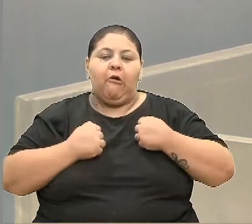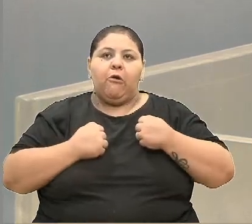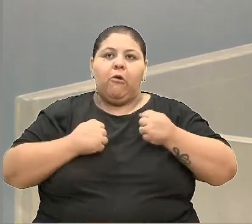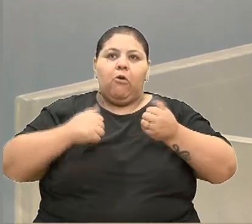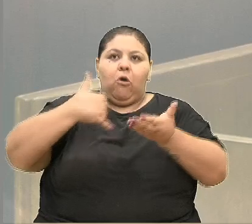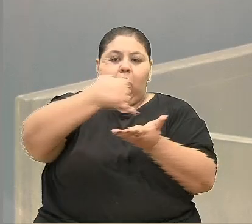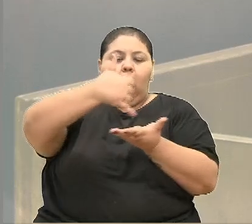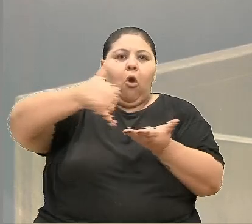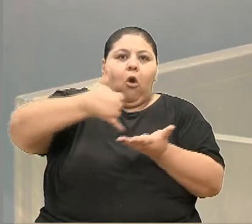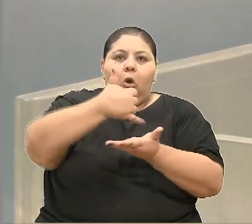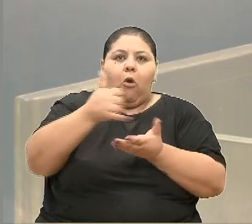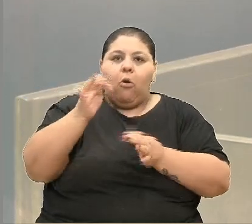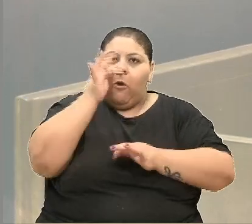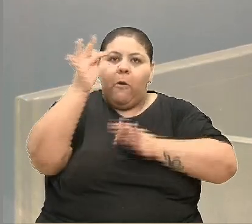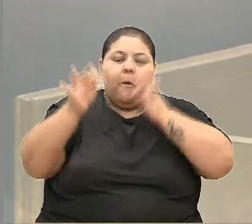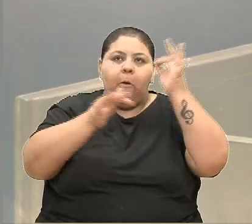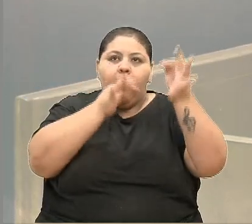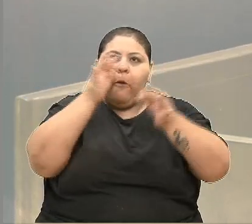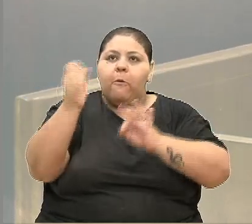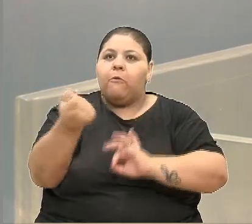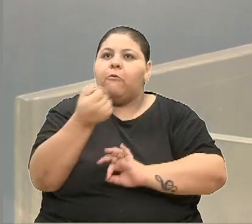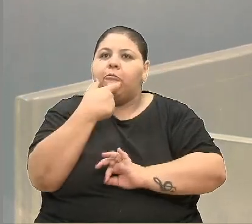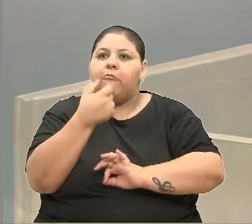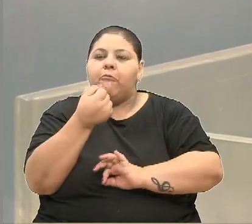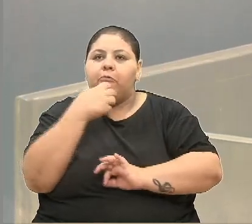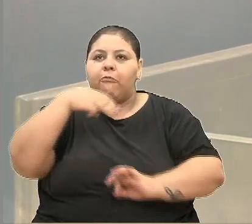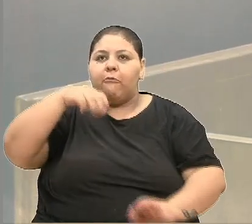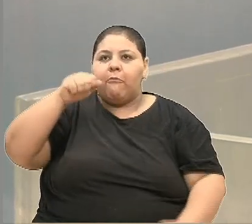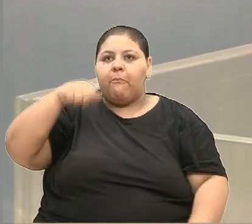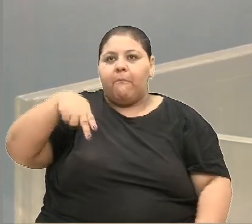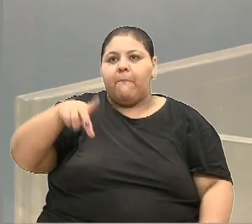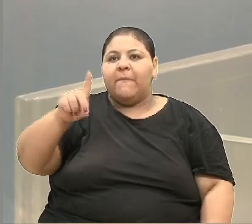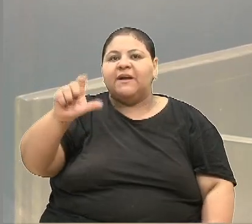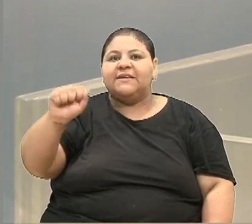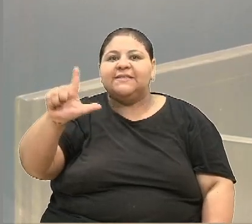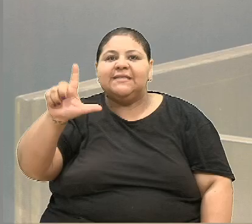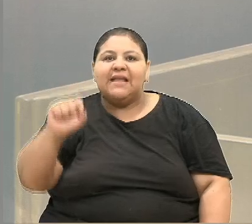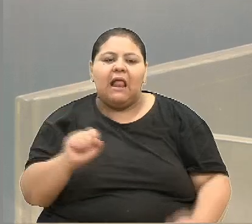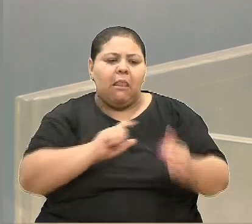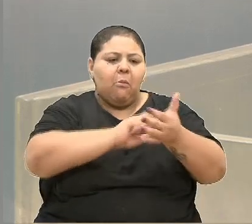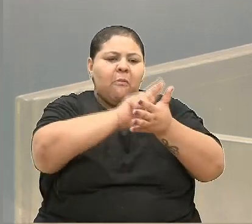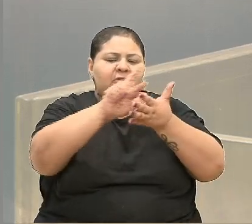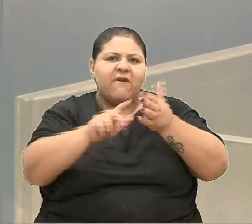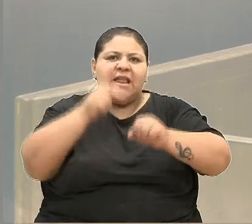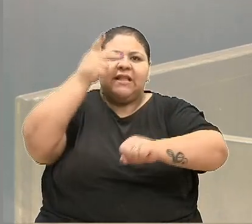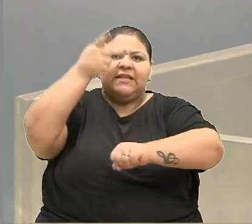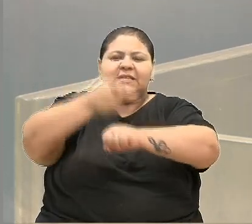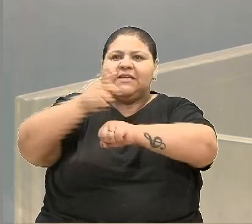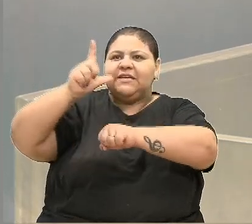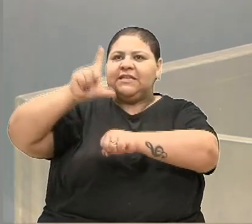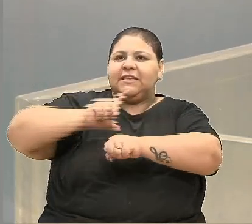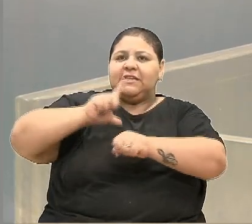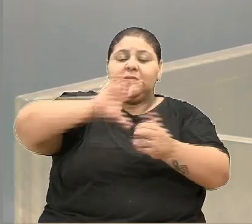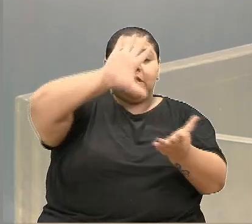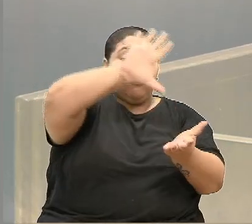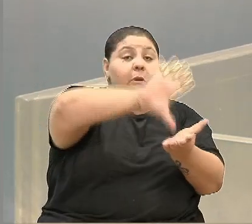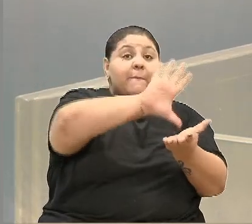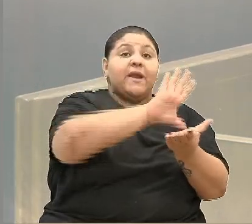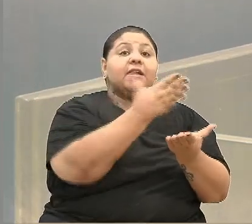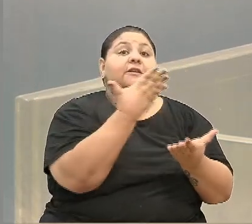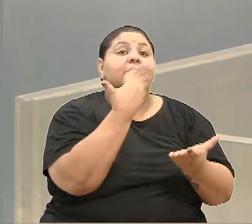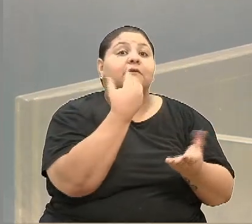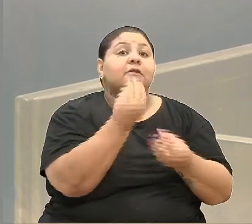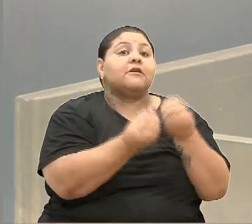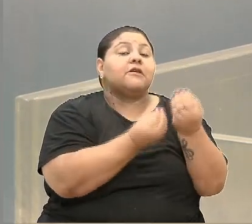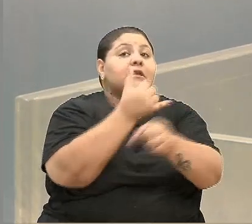essenciais, florais, suplementos, mandalas, uma variedade de produtos. Tem uma praça de alimentação para quem